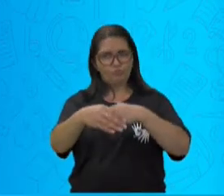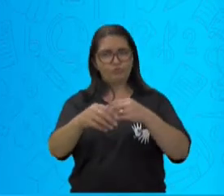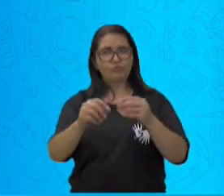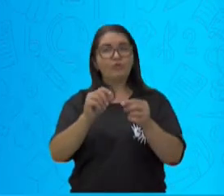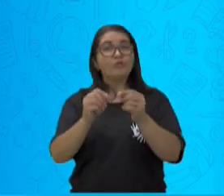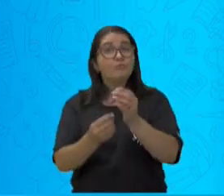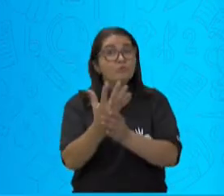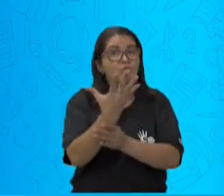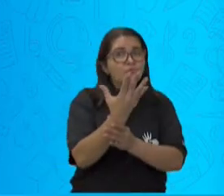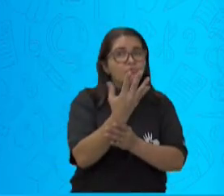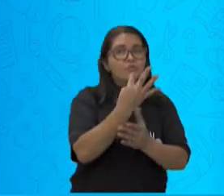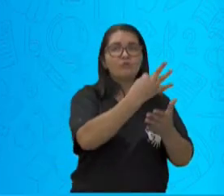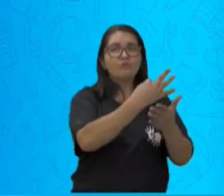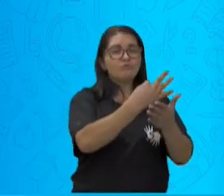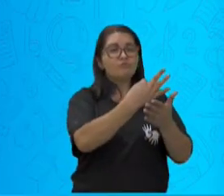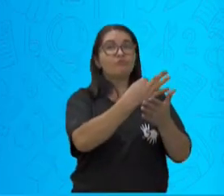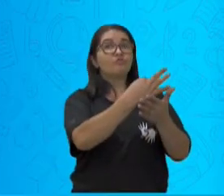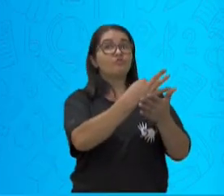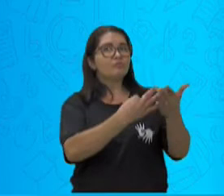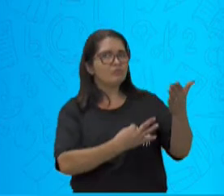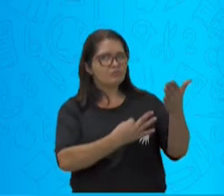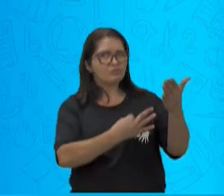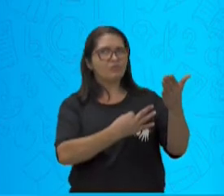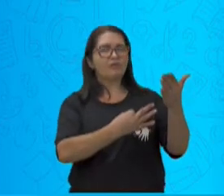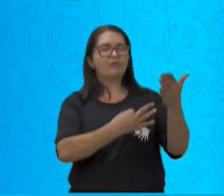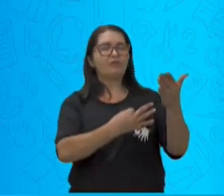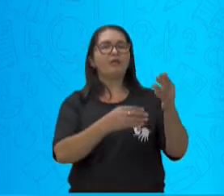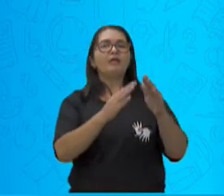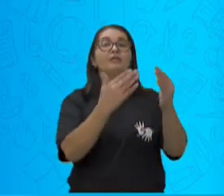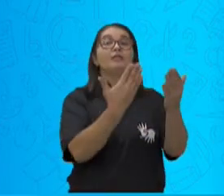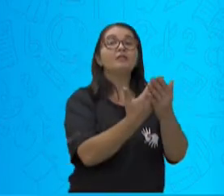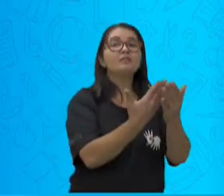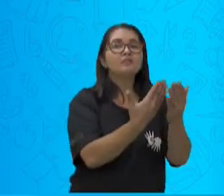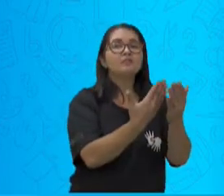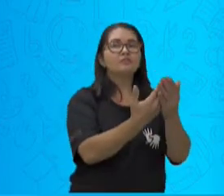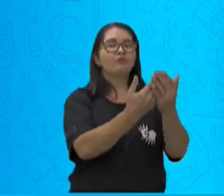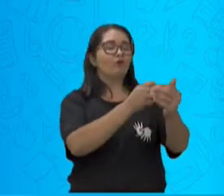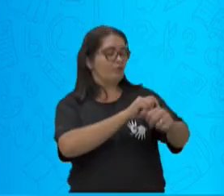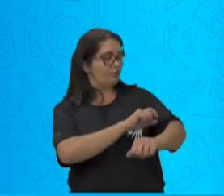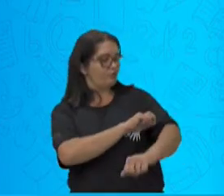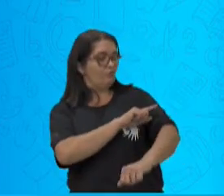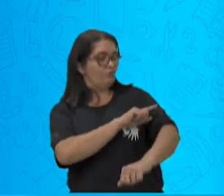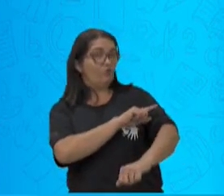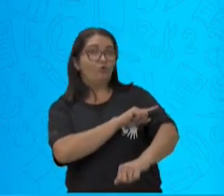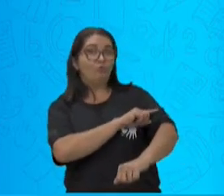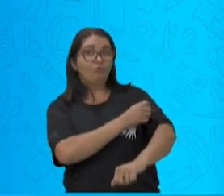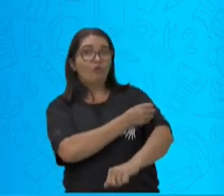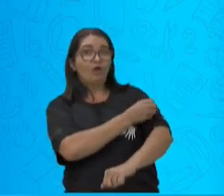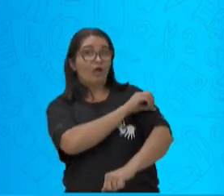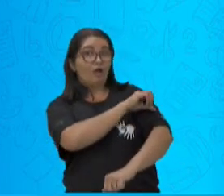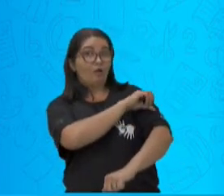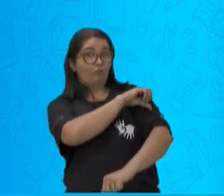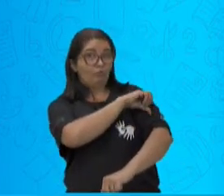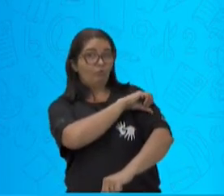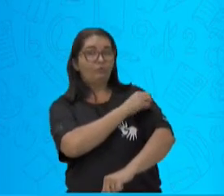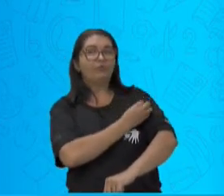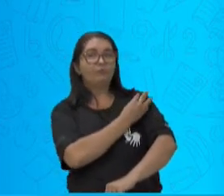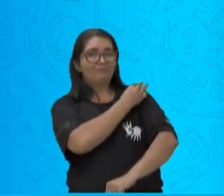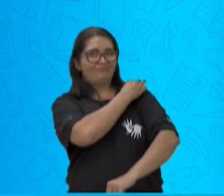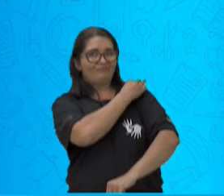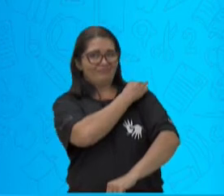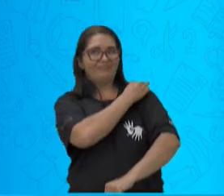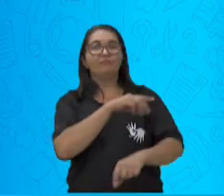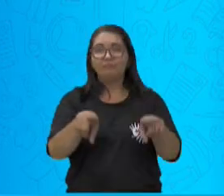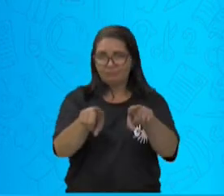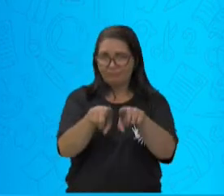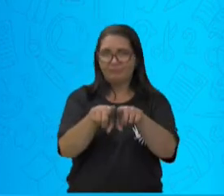de uma escola de ensino fundamental 2 e de ensino médio das cidades de São Paulo.